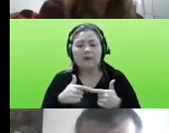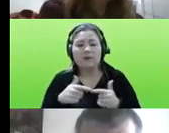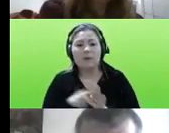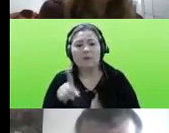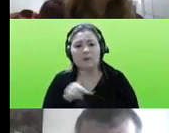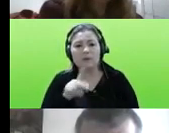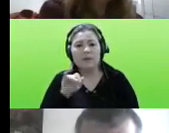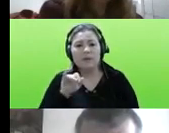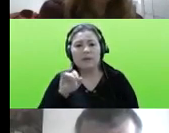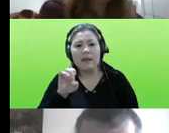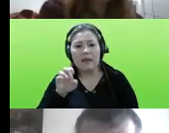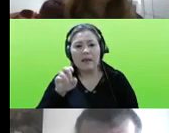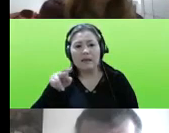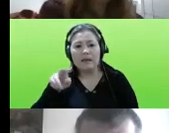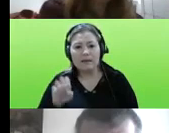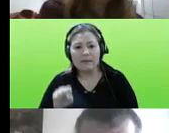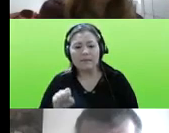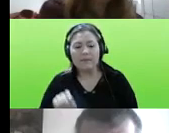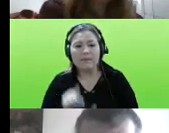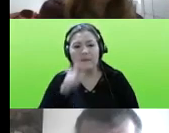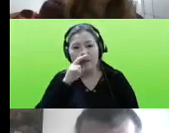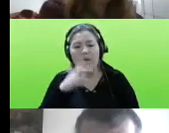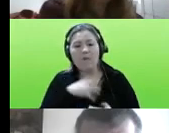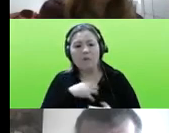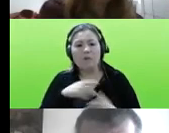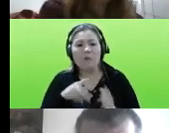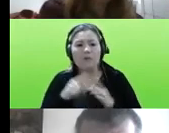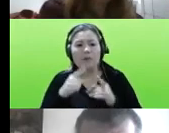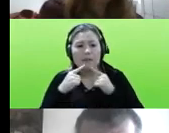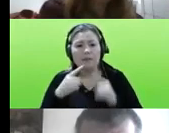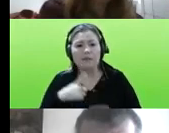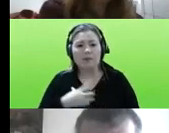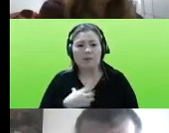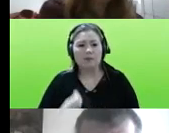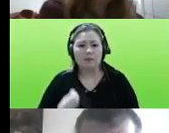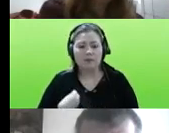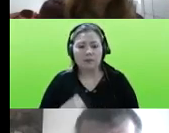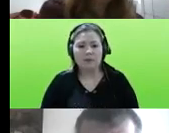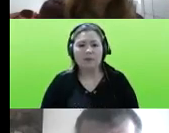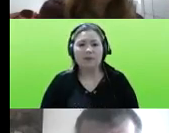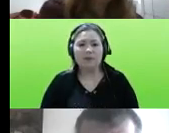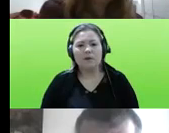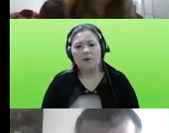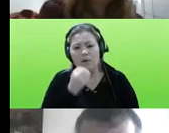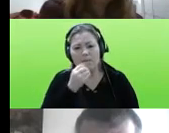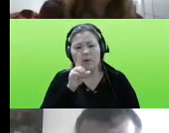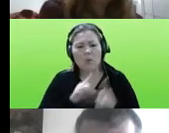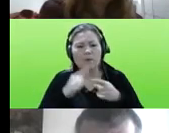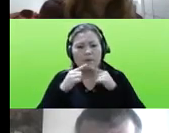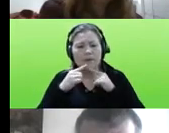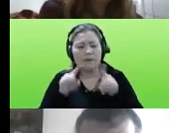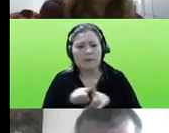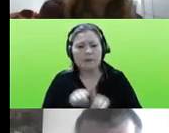Yegg na área da crítica das formas de vida e, claro, algumas críticas também.